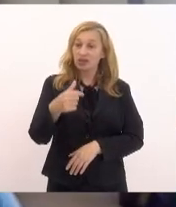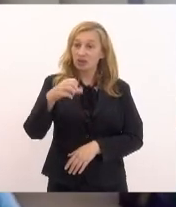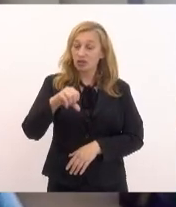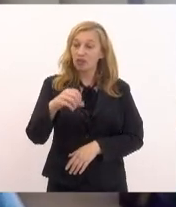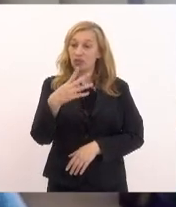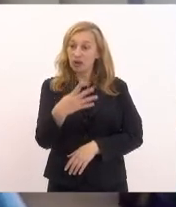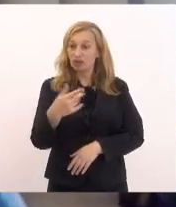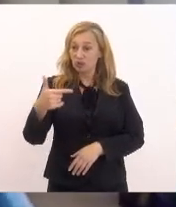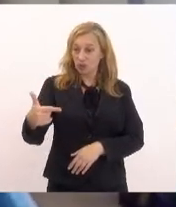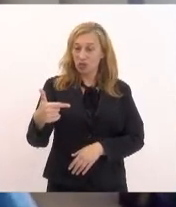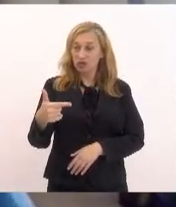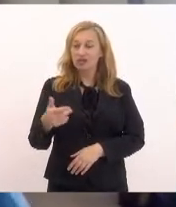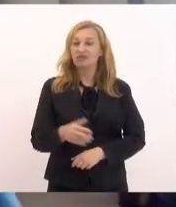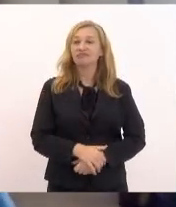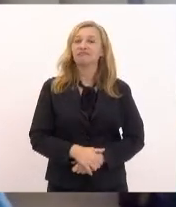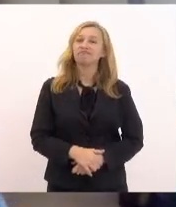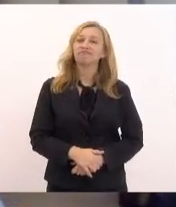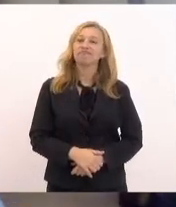47942/2022 buscando